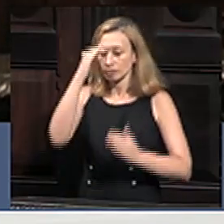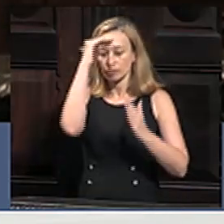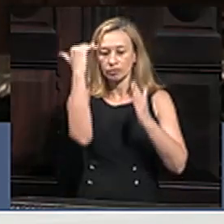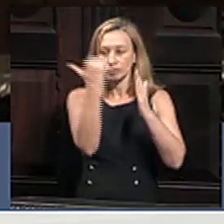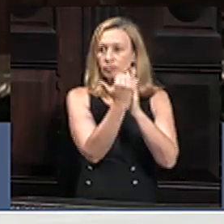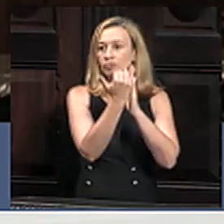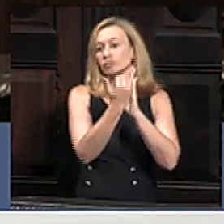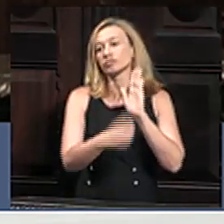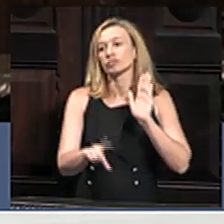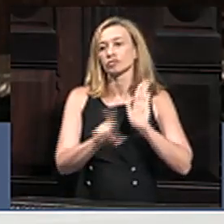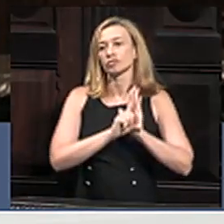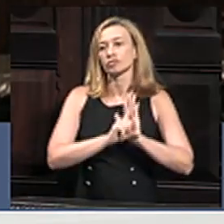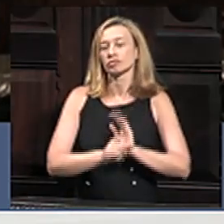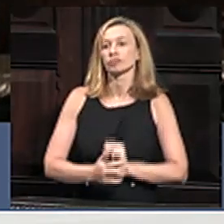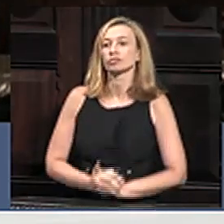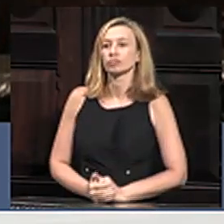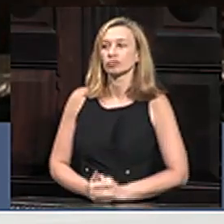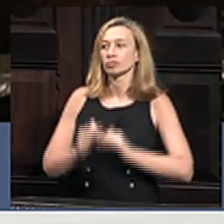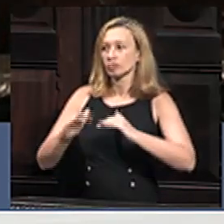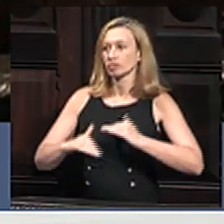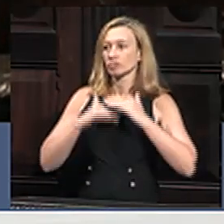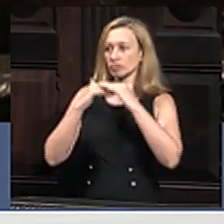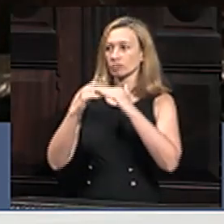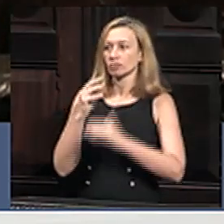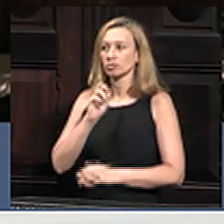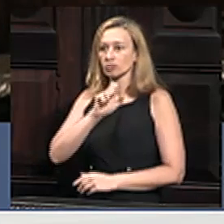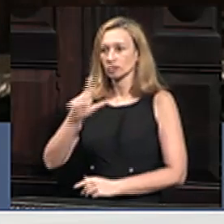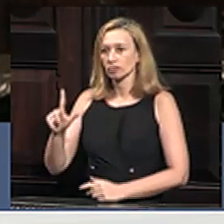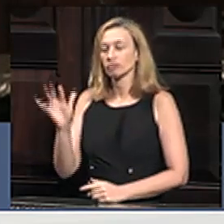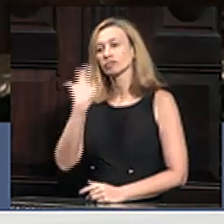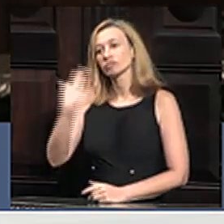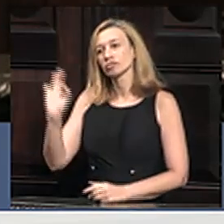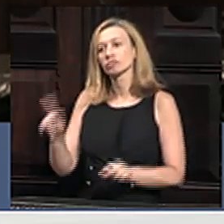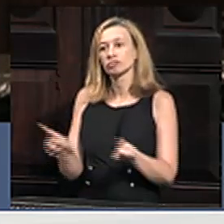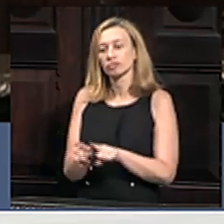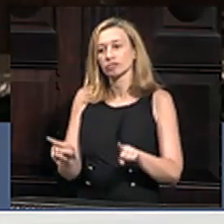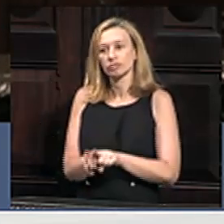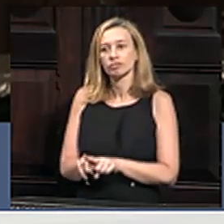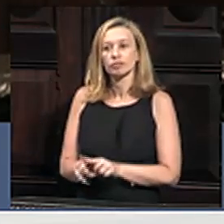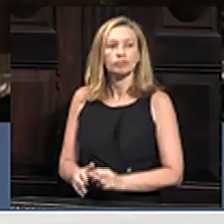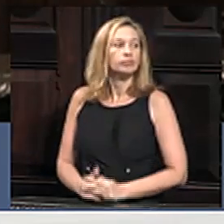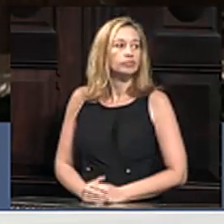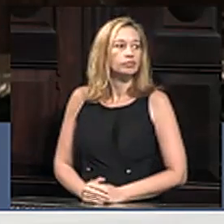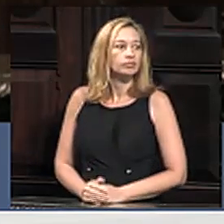Constituição. O Supremo Tribunal Federal também, há muito,